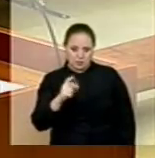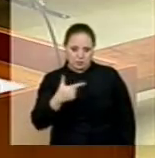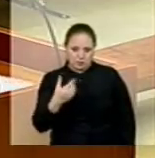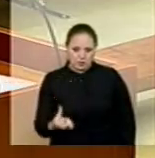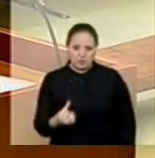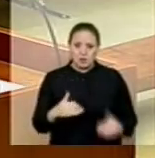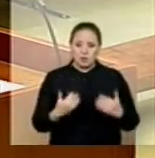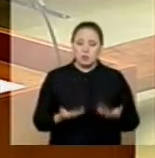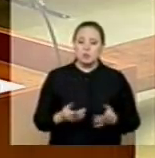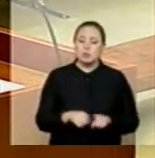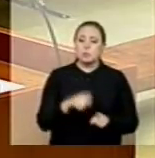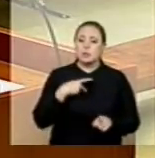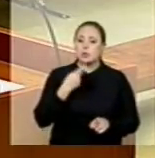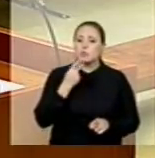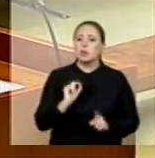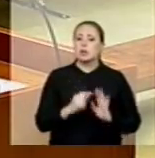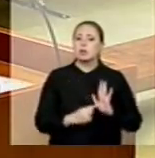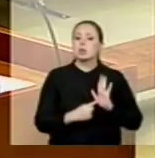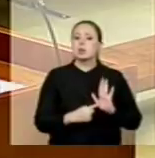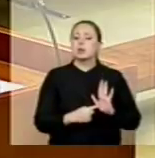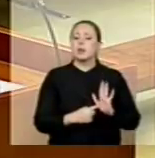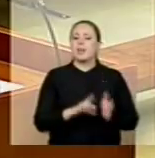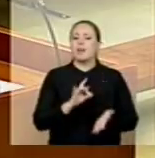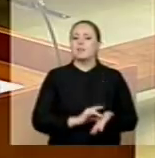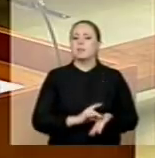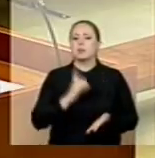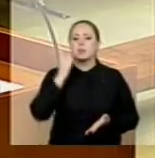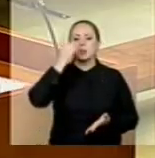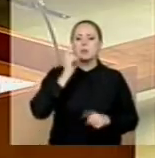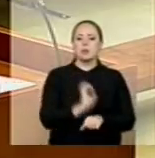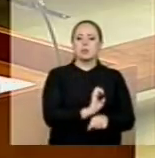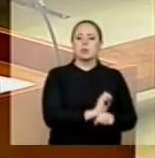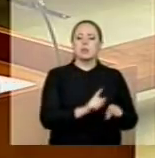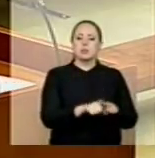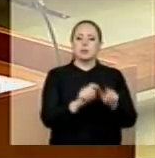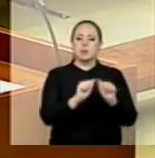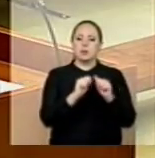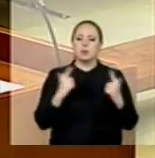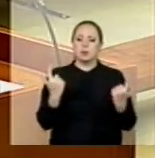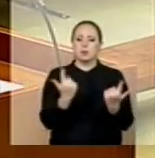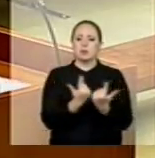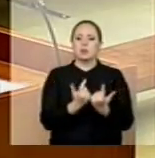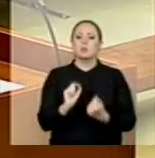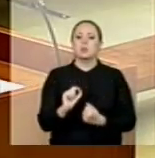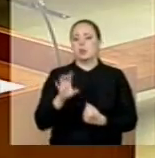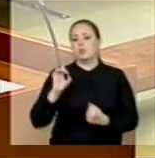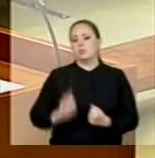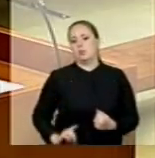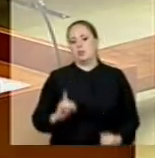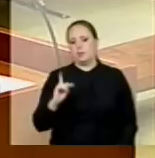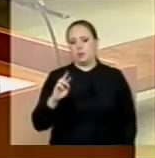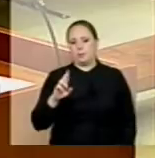trazidos aqui, que reafirmam para os deputados estaduais e para as assembleias legislativas o direito, a